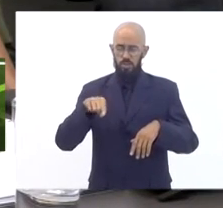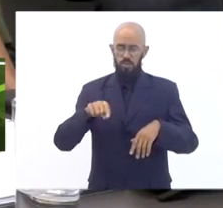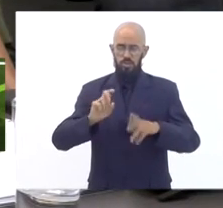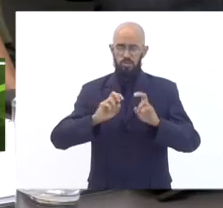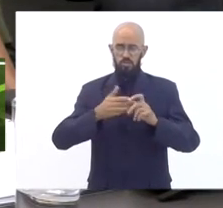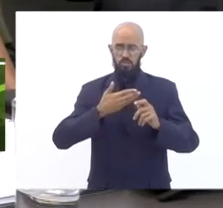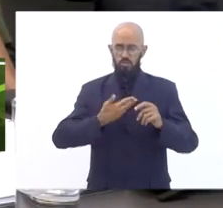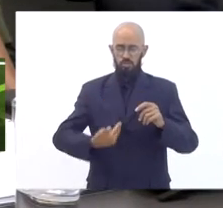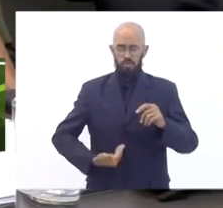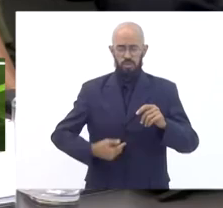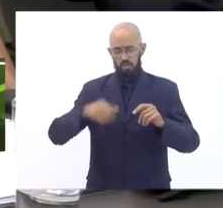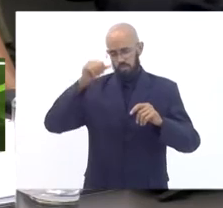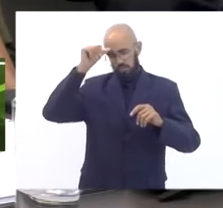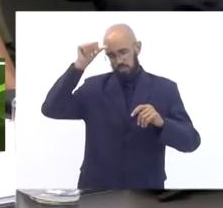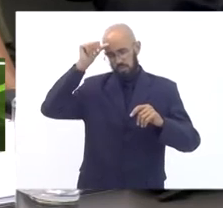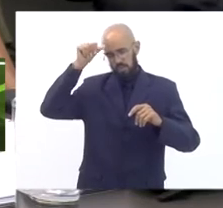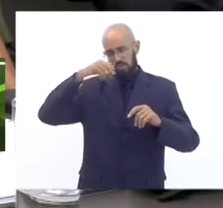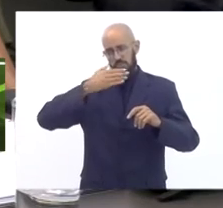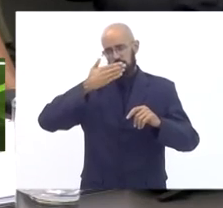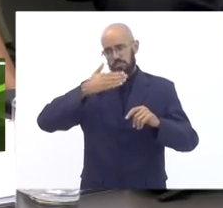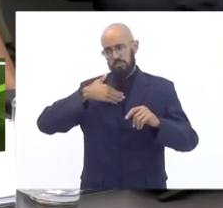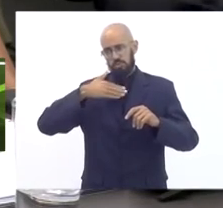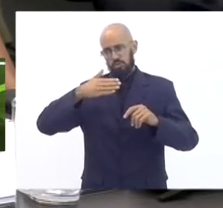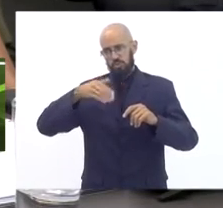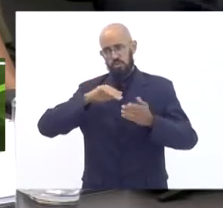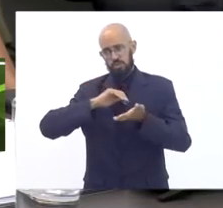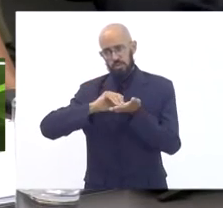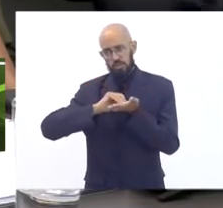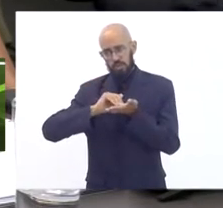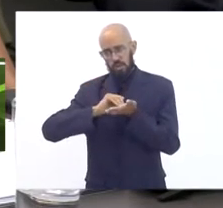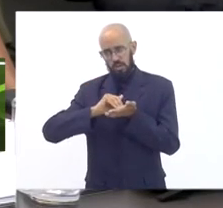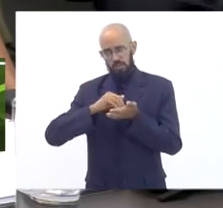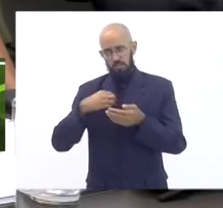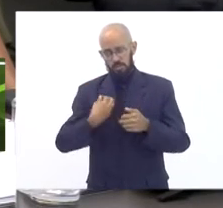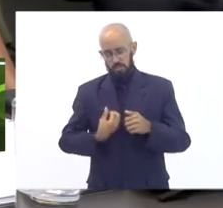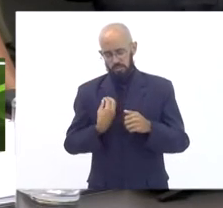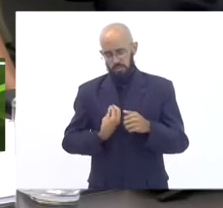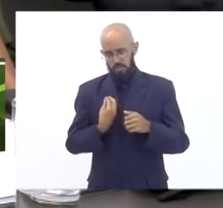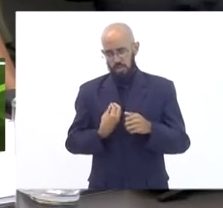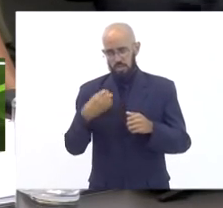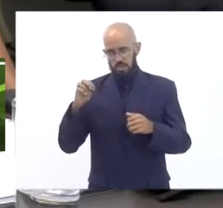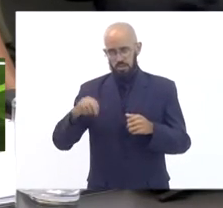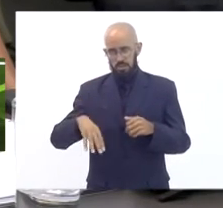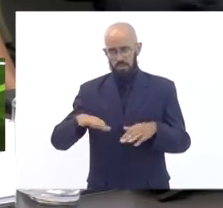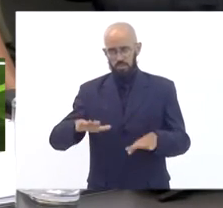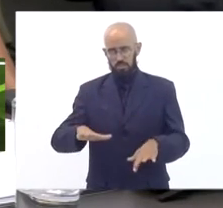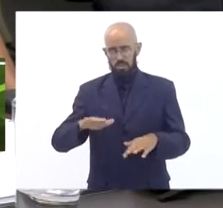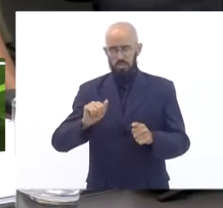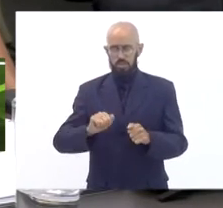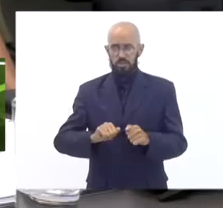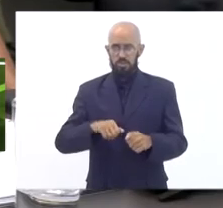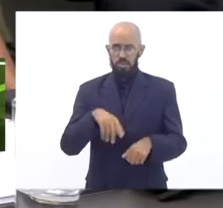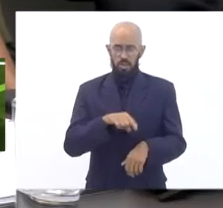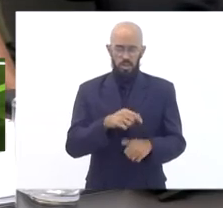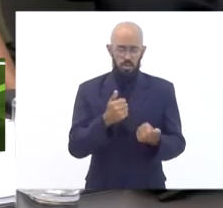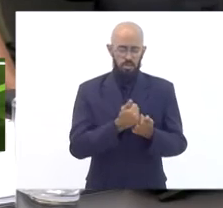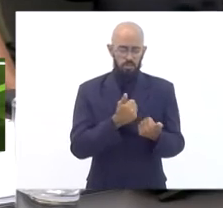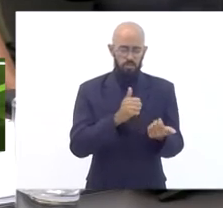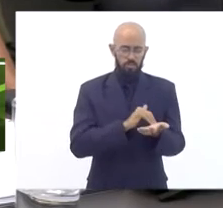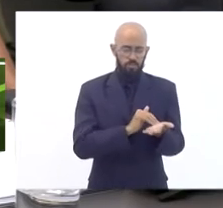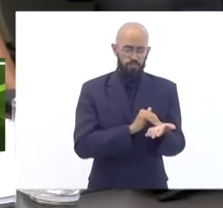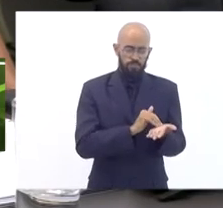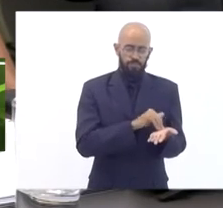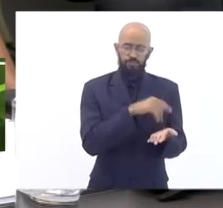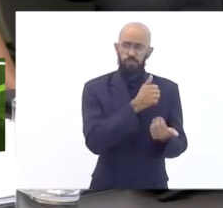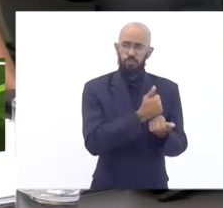pediu para que, obviamente, a secretaria está participando efetivamente, com a superintendência, tem meu